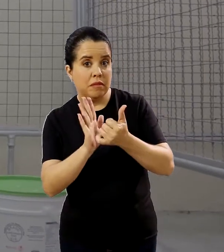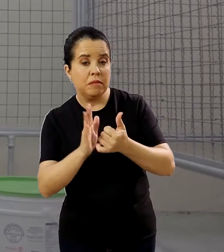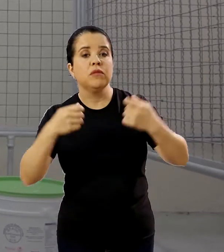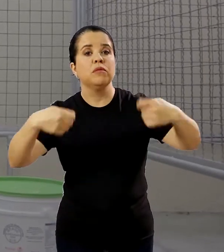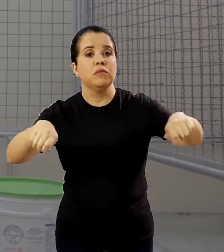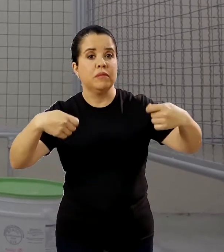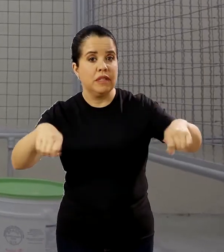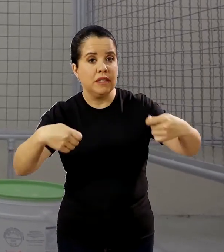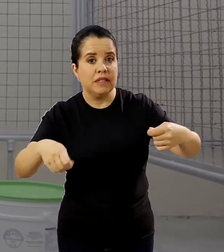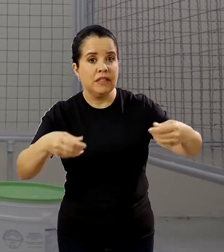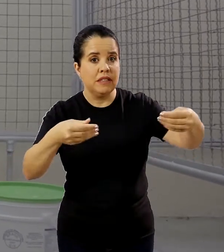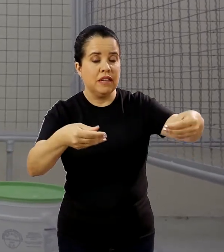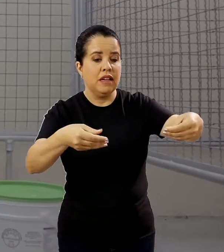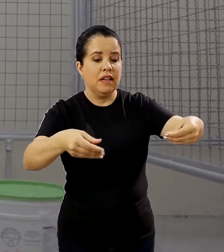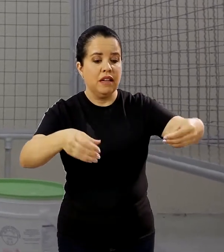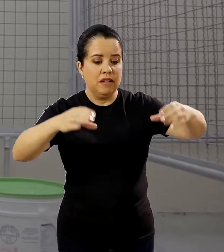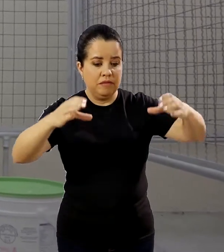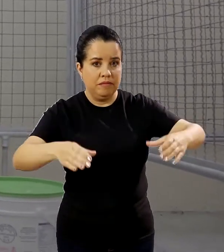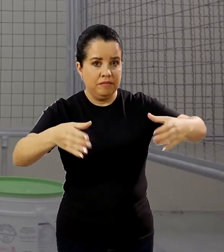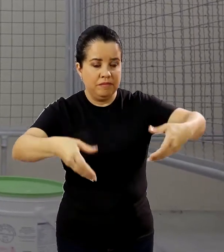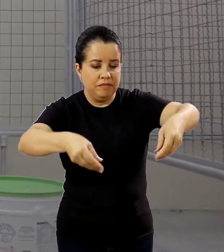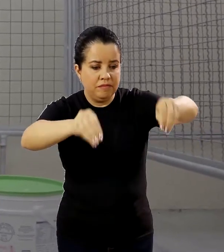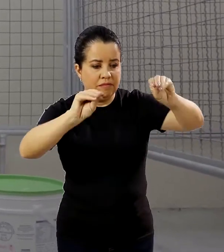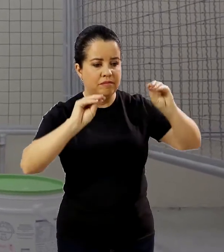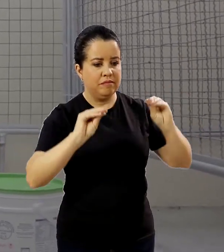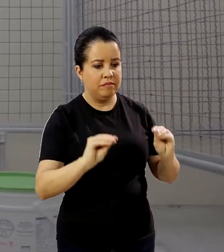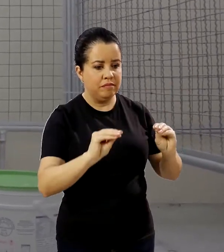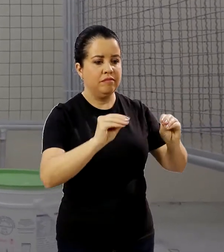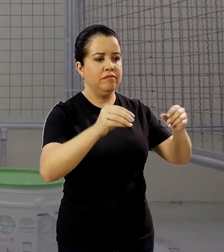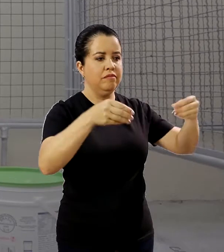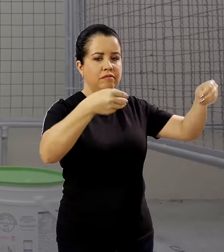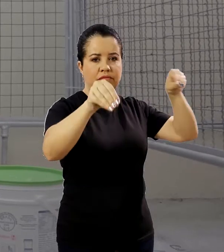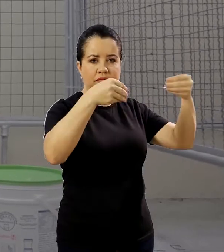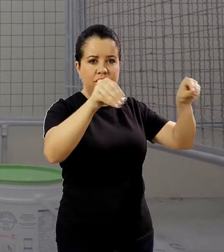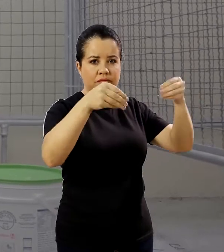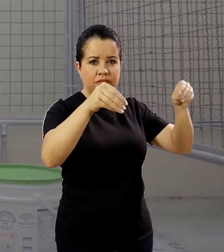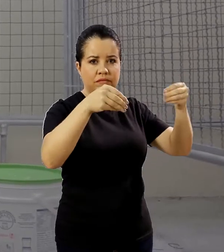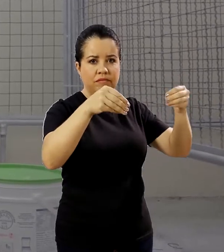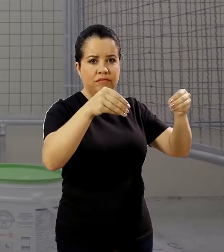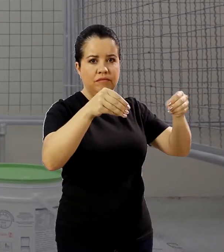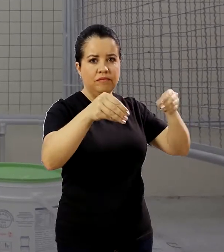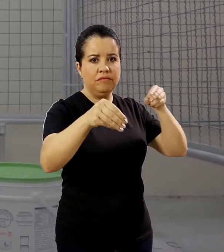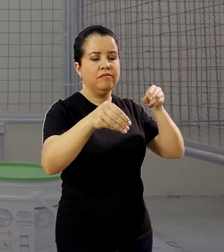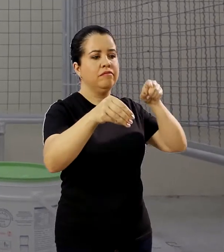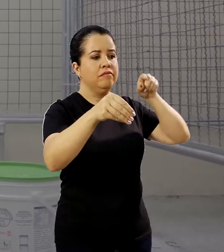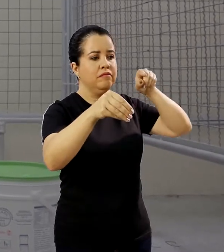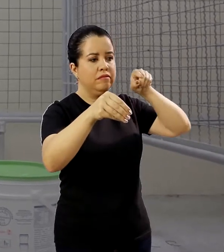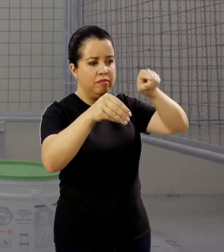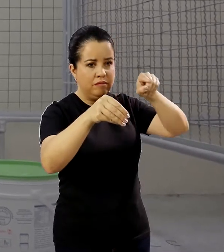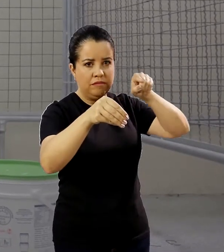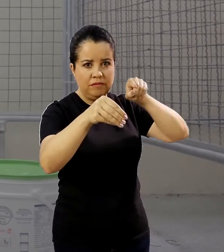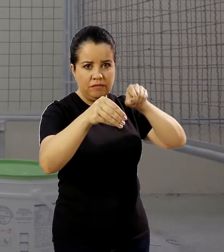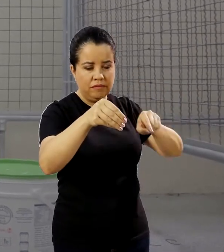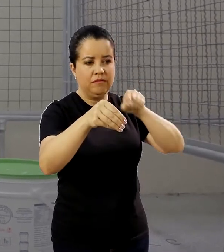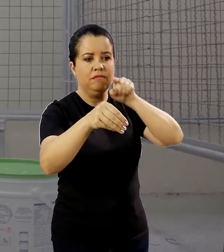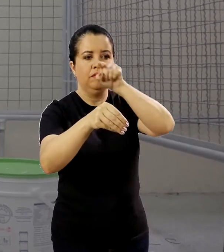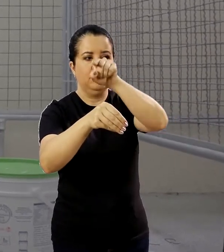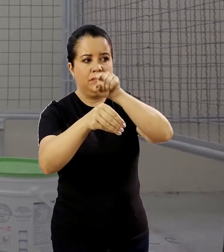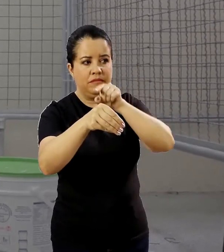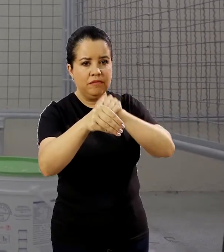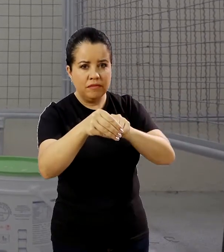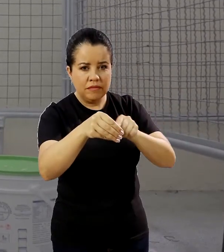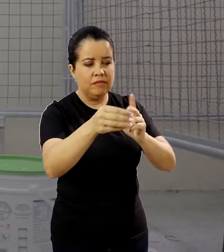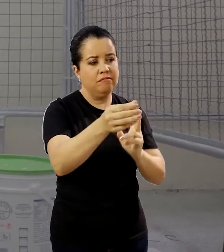Primeiramente, deve fazer 2 furos na tampa de duas caixas aqui, deixando uma margem de 2 dedos do contorno